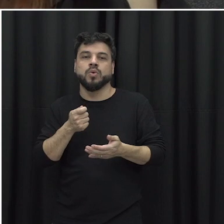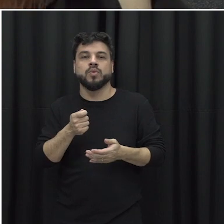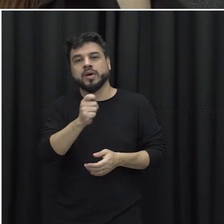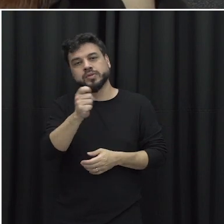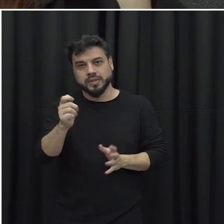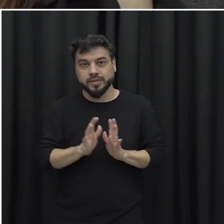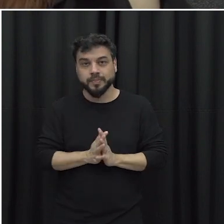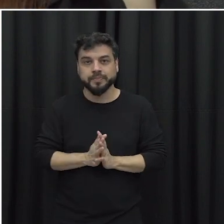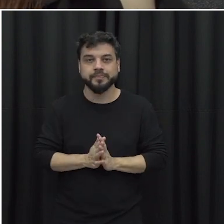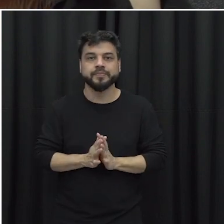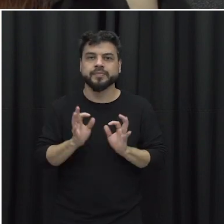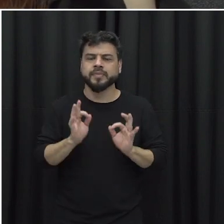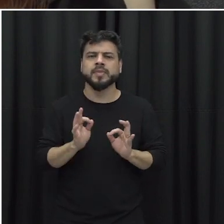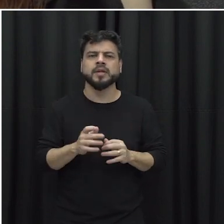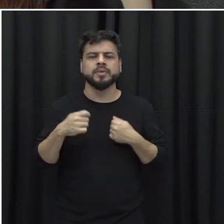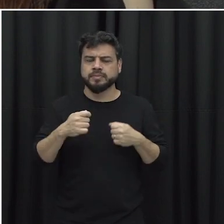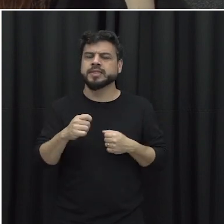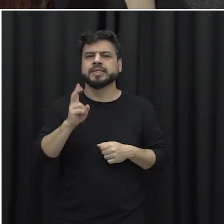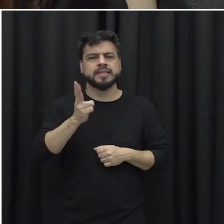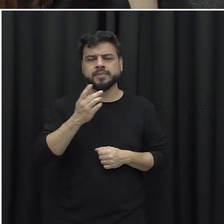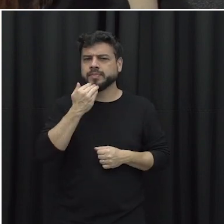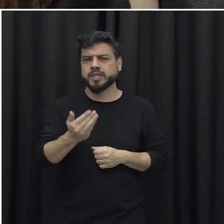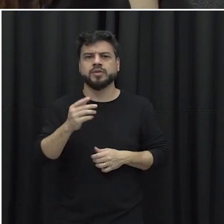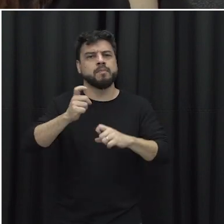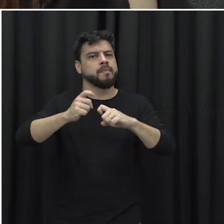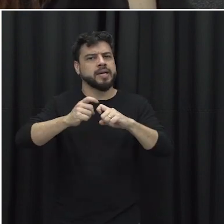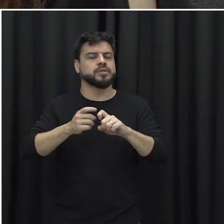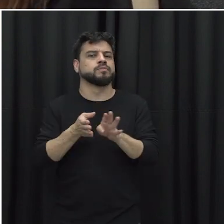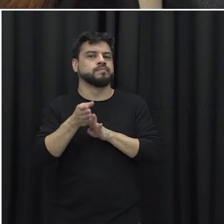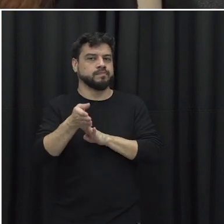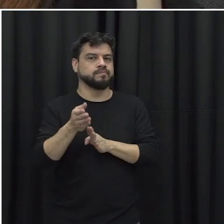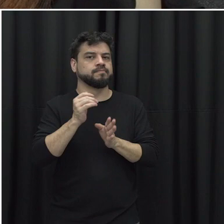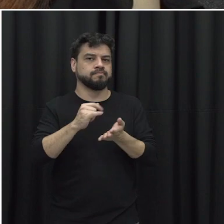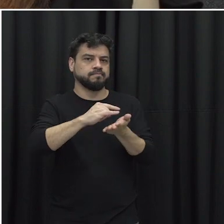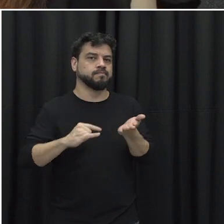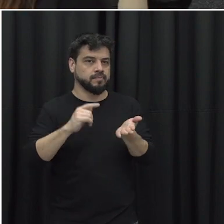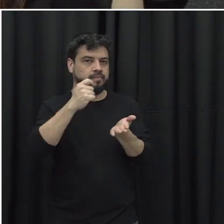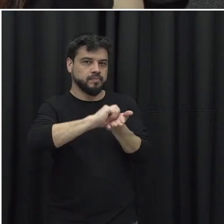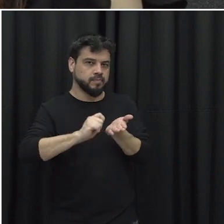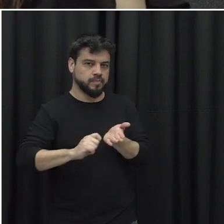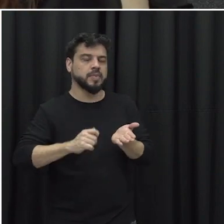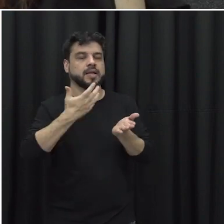Porque como a gente falou, dependendo da doença que o paciente tem, ele vai precisar